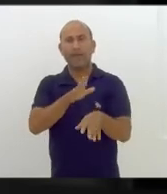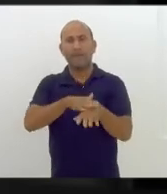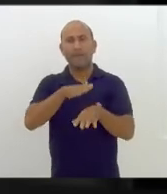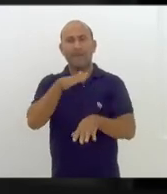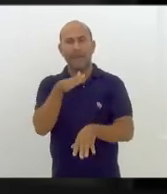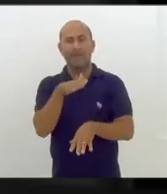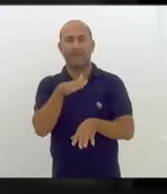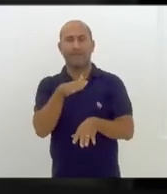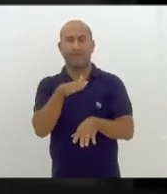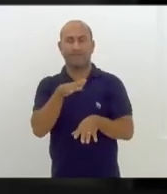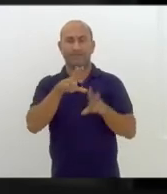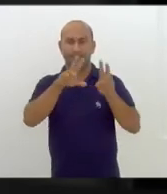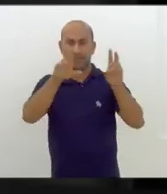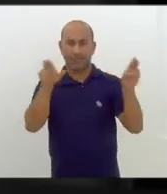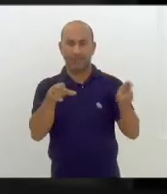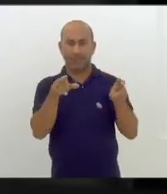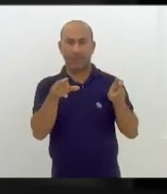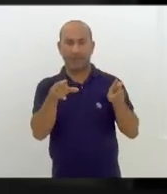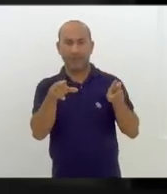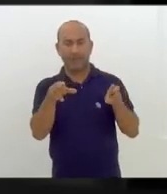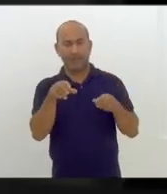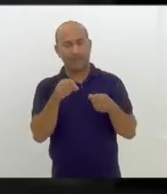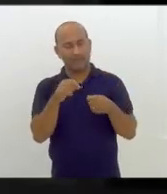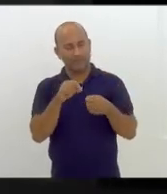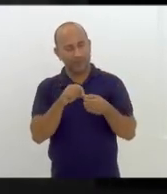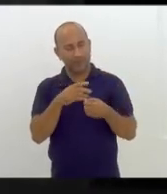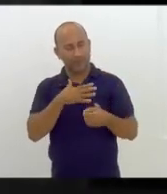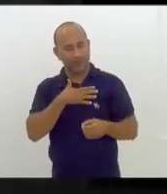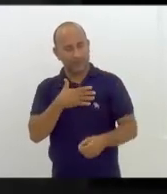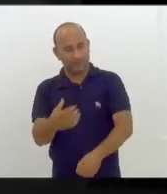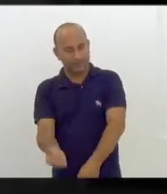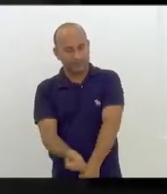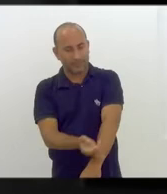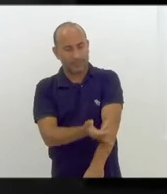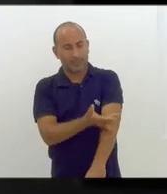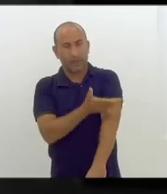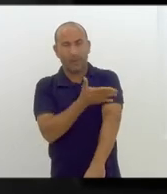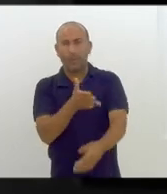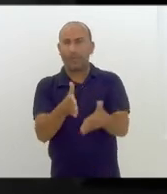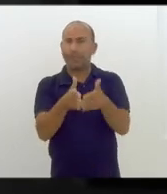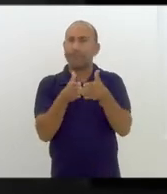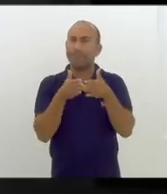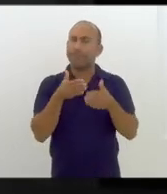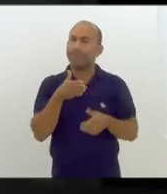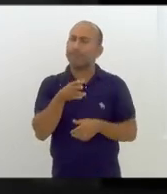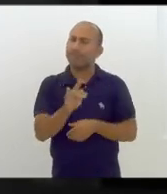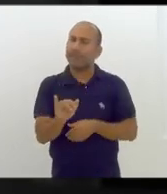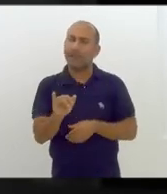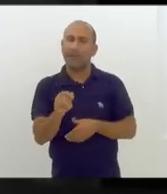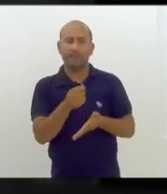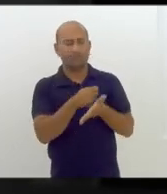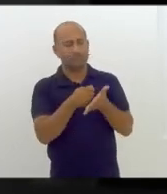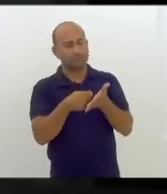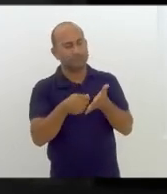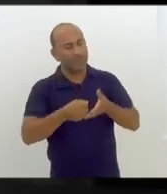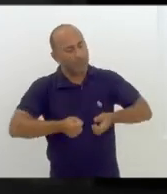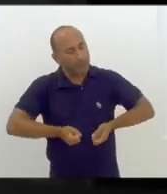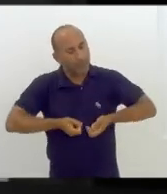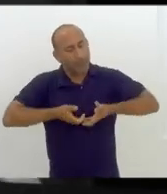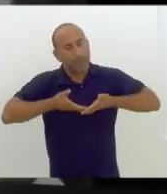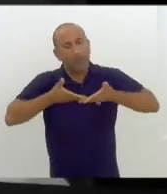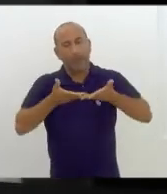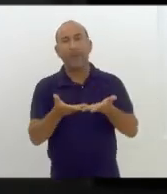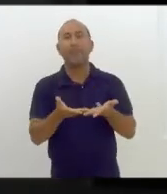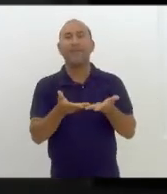da temática, me emociona. A pedido de meu pai, debrucei-me na tarefa de escrever alguns poemas para compor seus